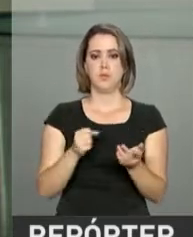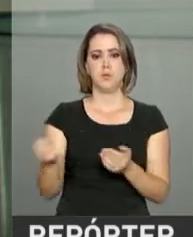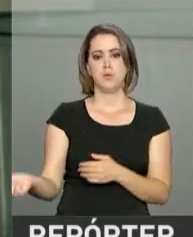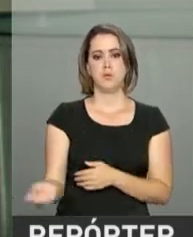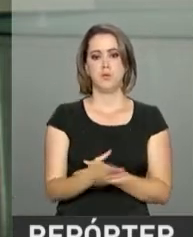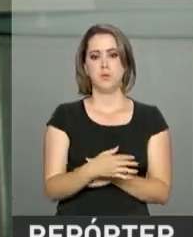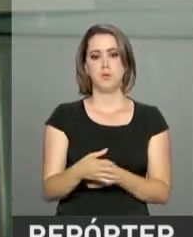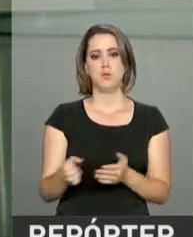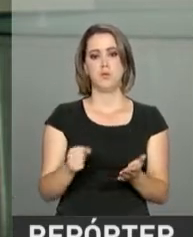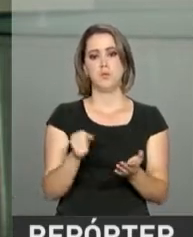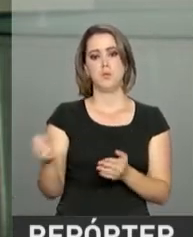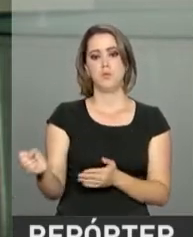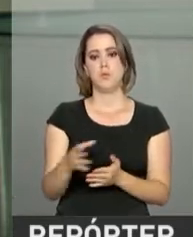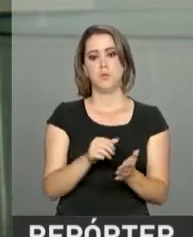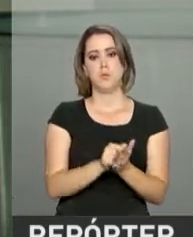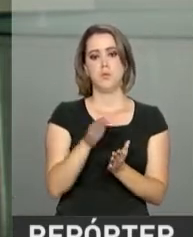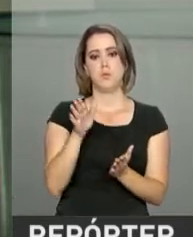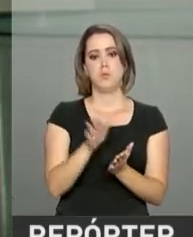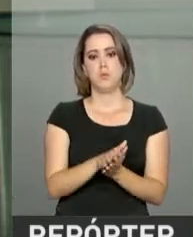novas alíquotas.